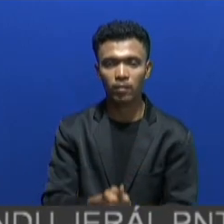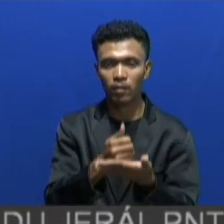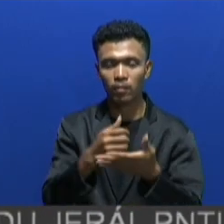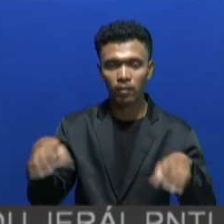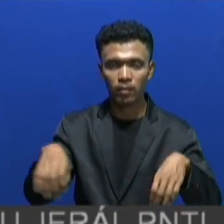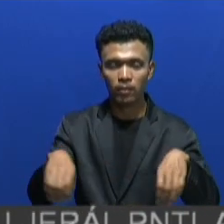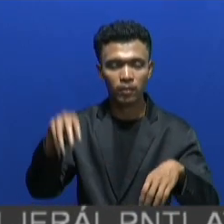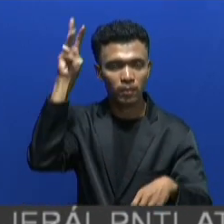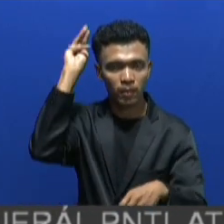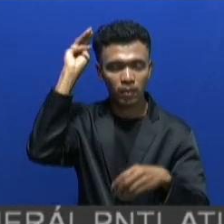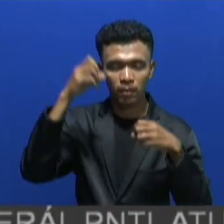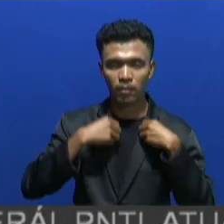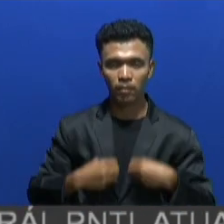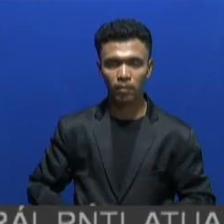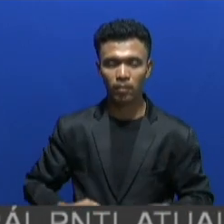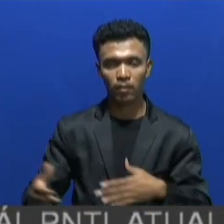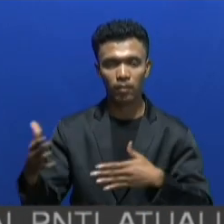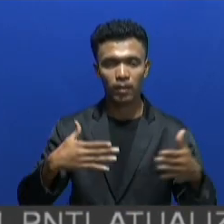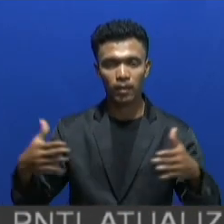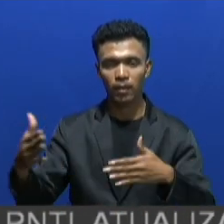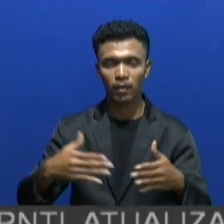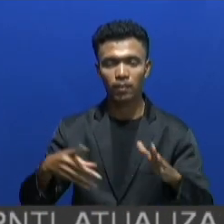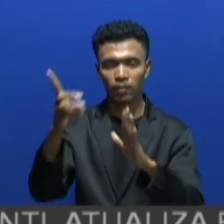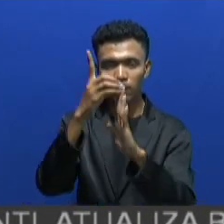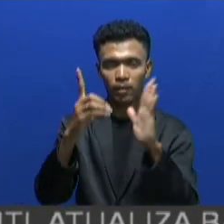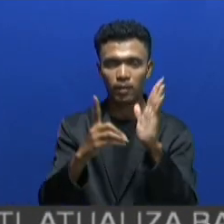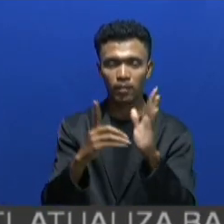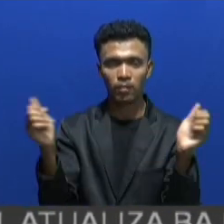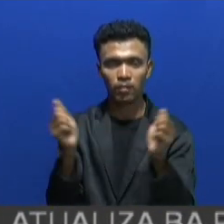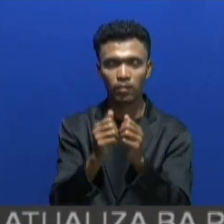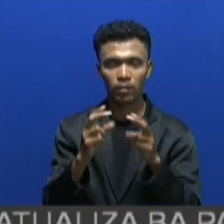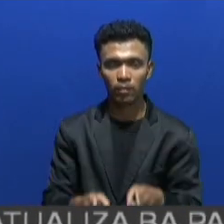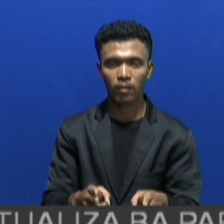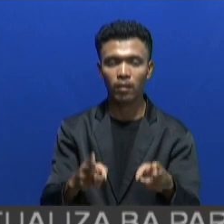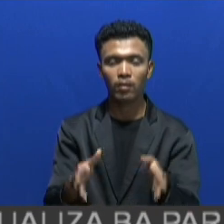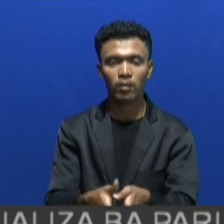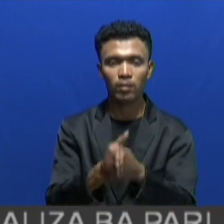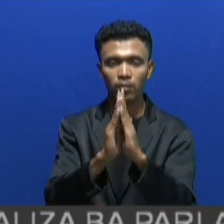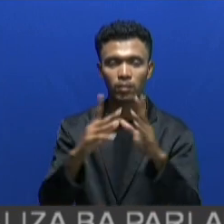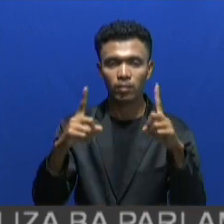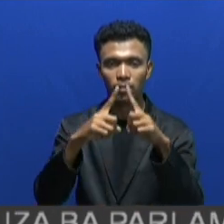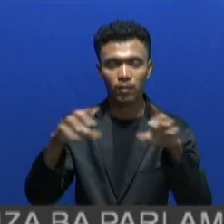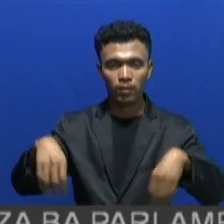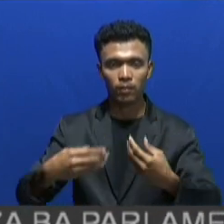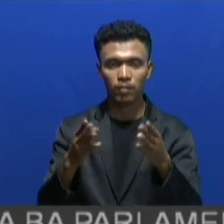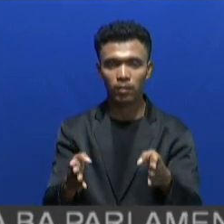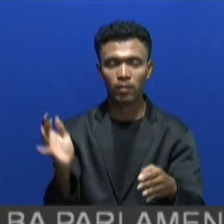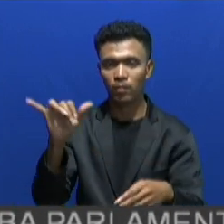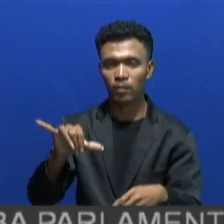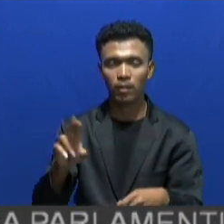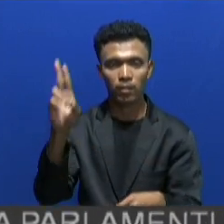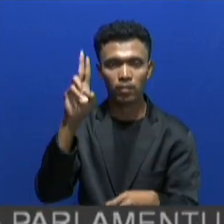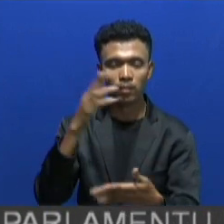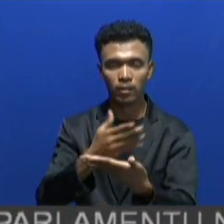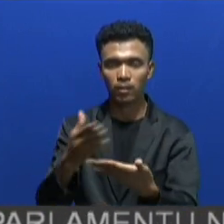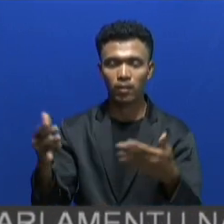Ministério Saúde Nian, onde atualiza dados rolalais. Executivo né, russo ba utilizador sira, ato utiliza equipamento hirak neho cuidado